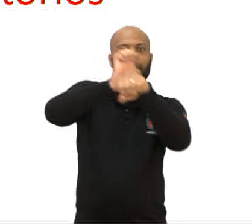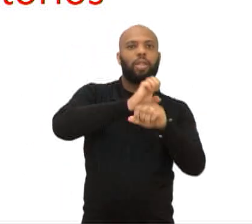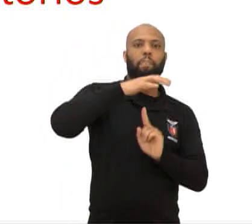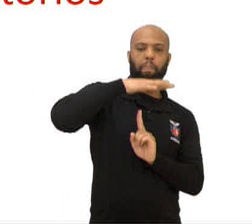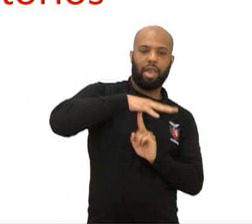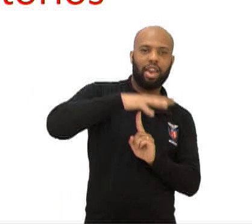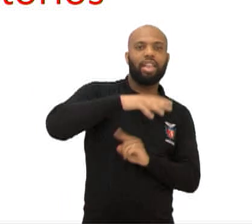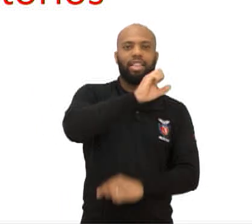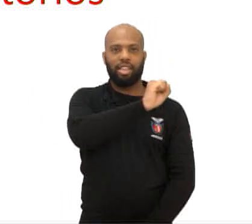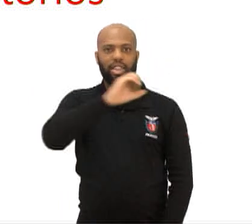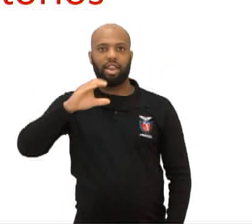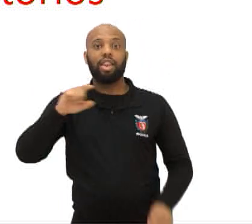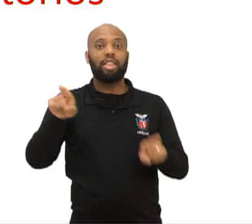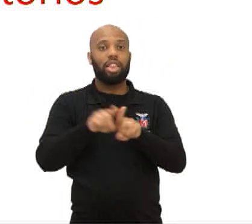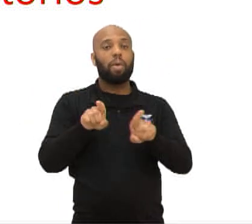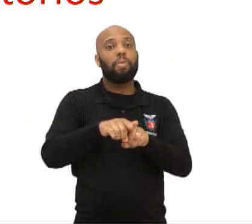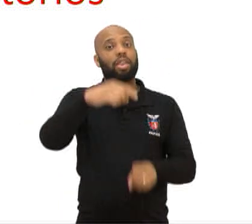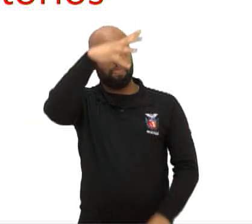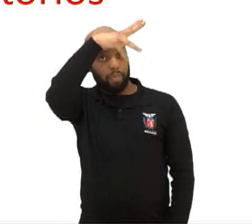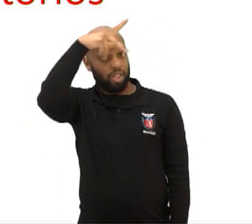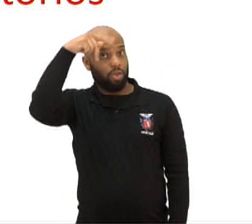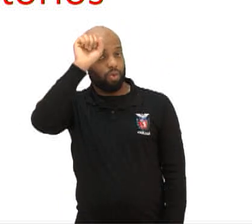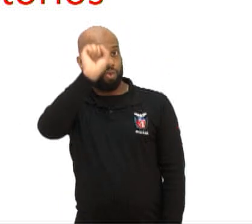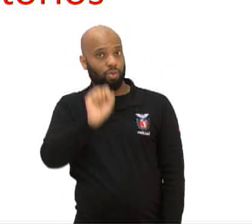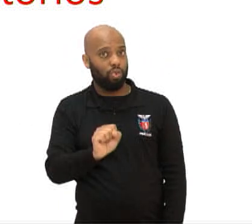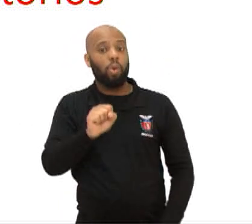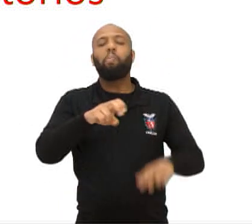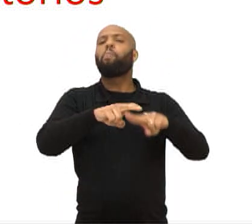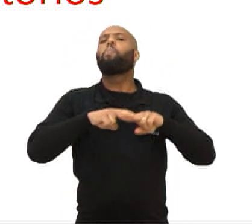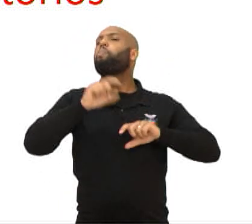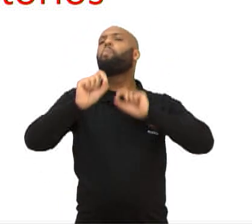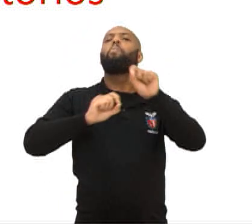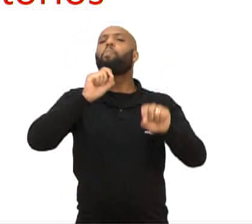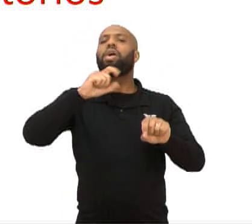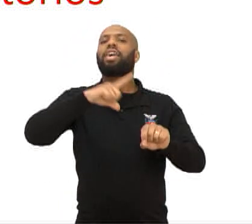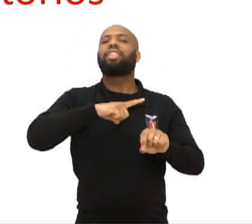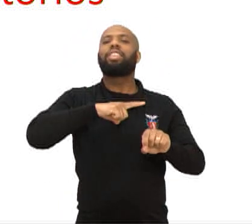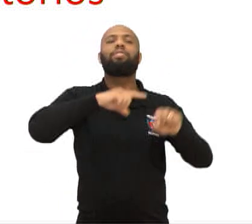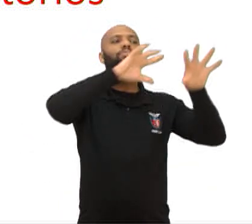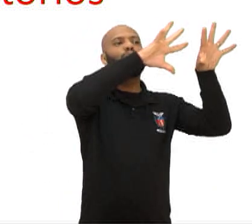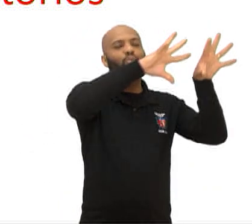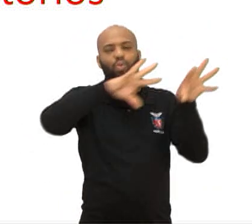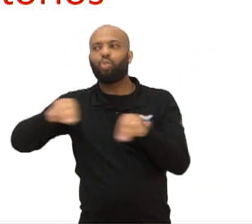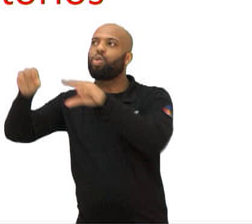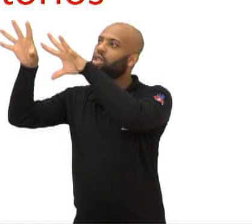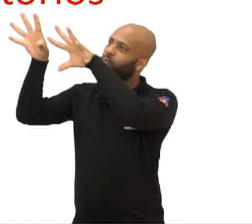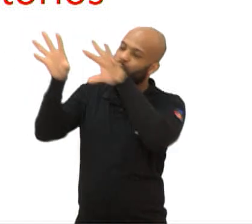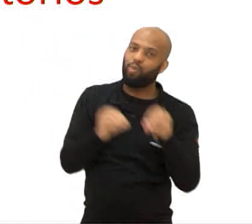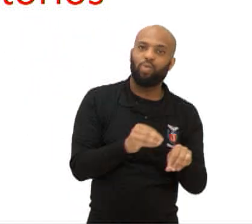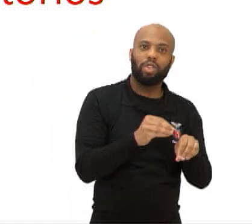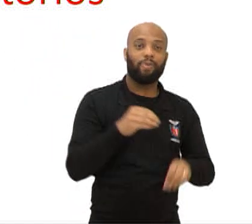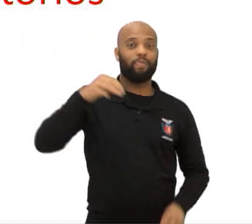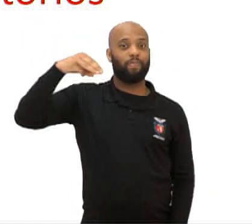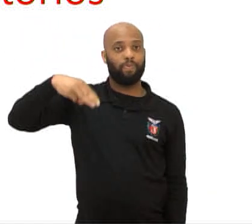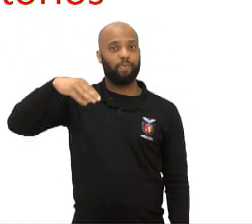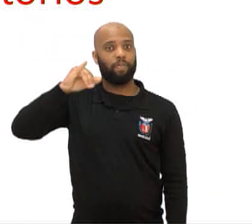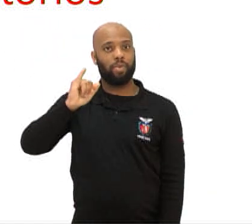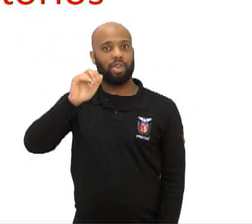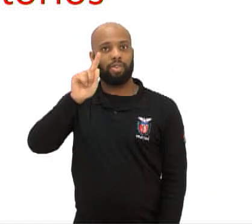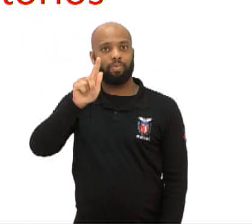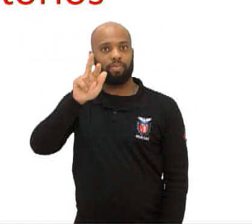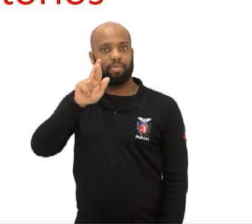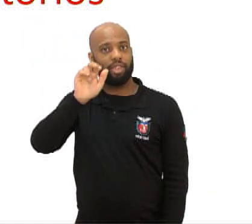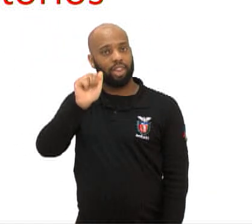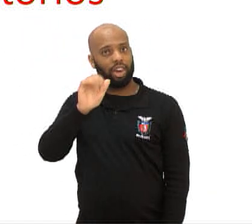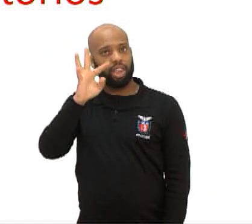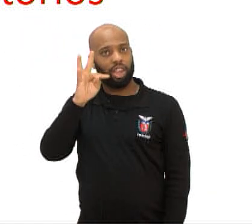Santa Catarina e o Mato Grosso do Sul, pelos movimentos migratórios. Então, o que faz com que... É um